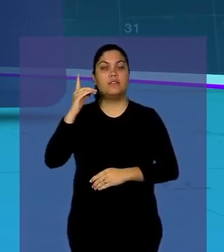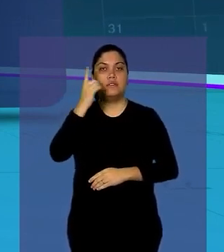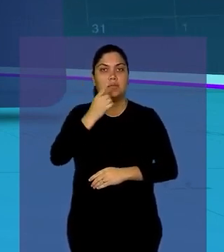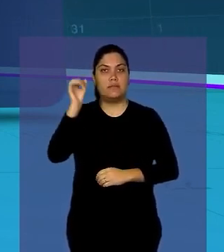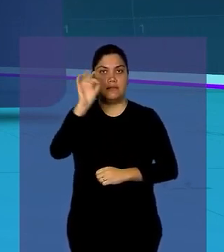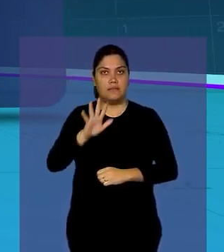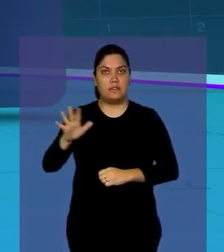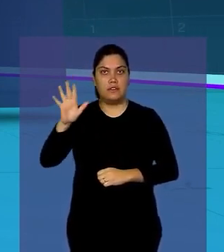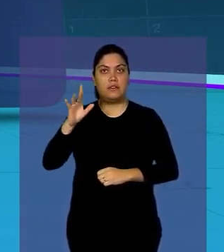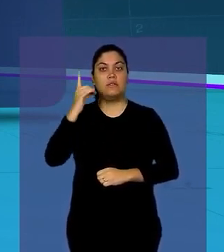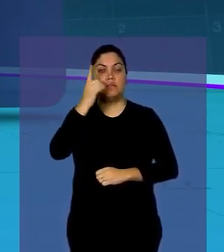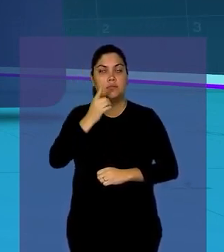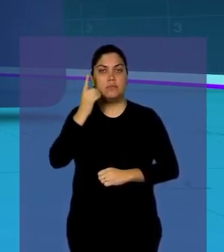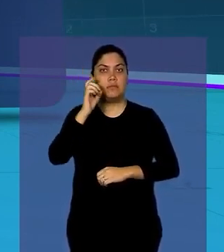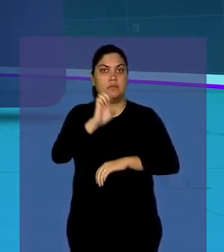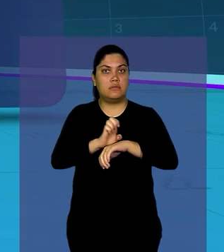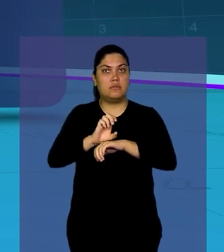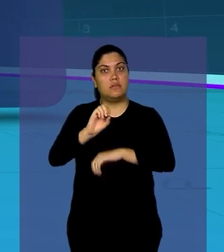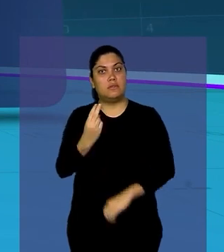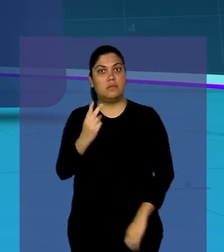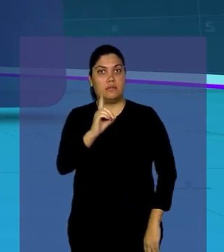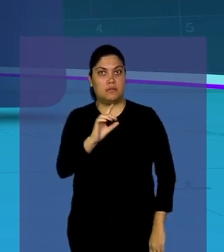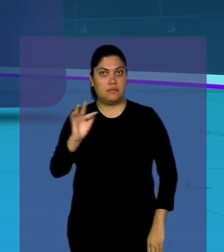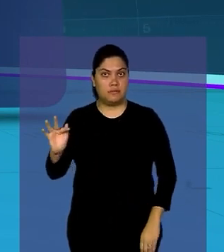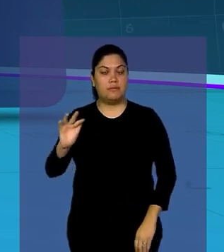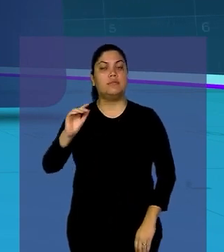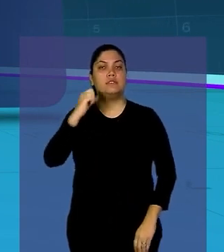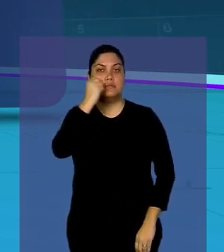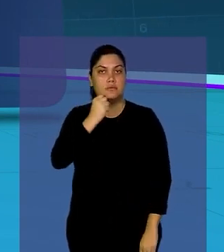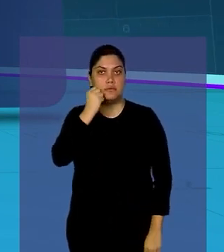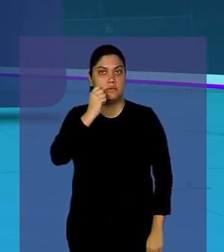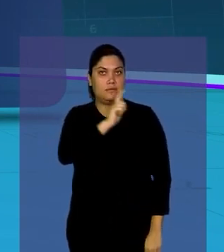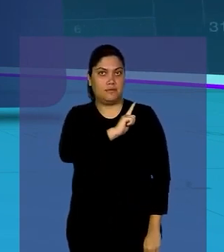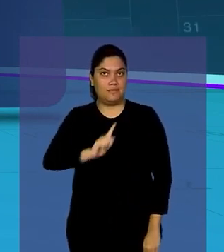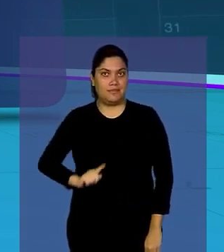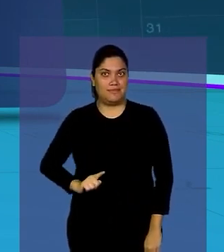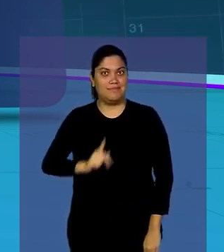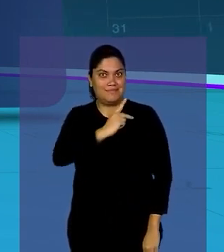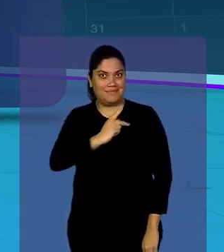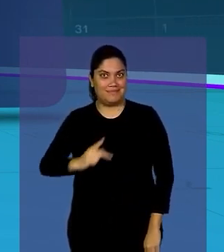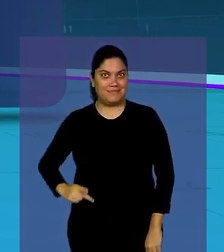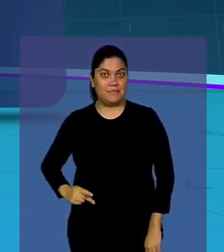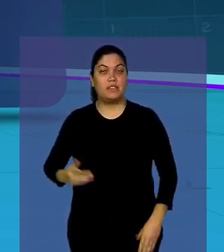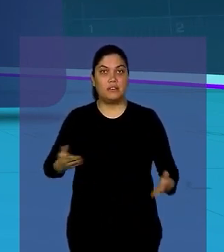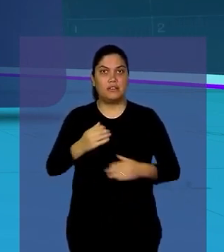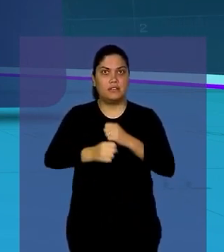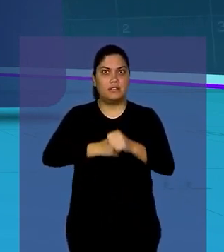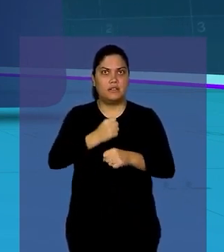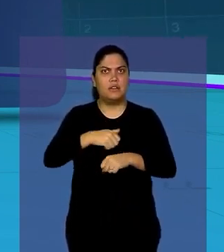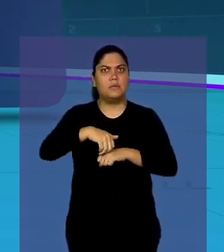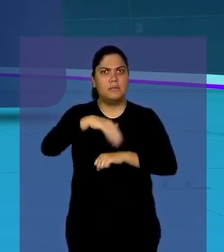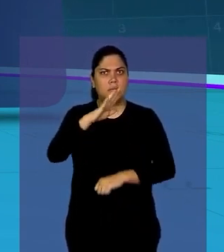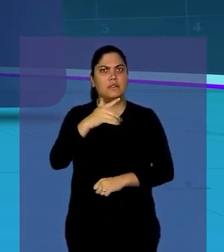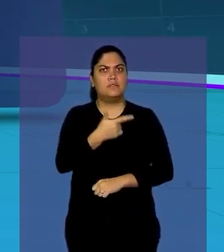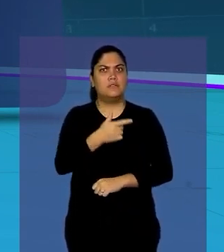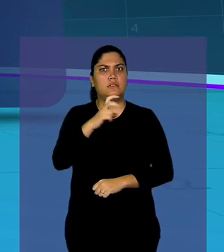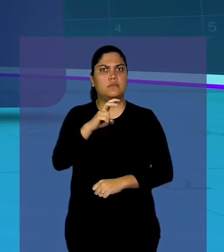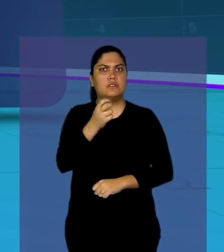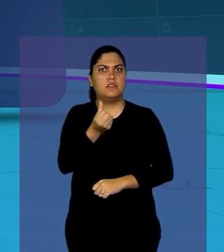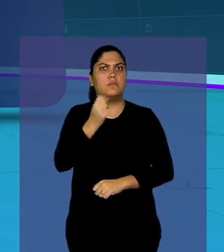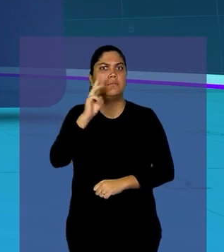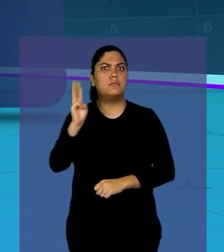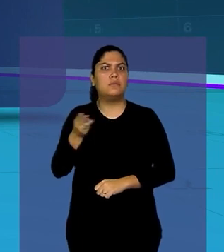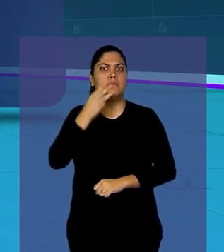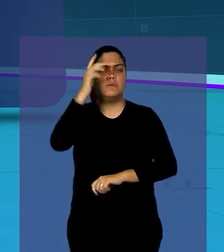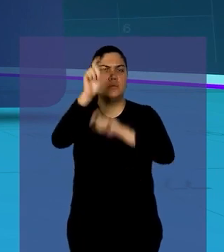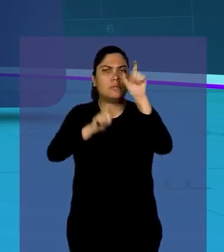federal, estadual ou distrital, senador, governador e presidente. Neste ano, mais de 156